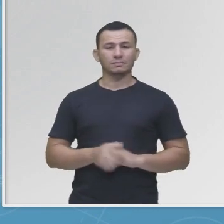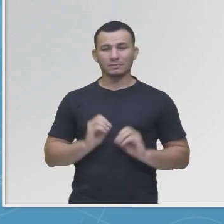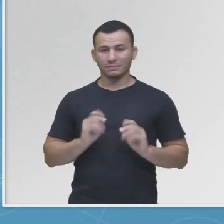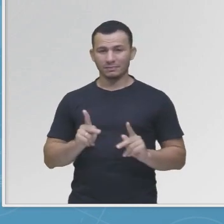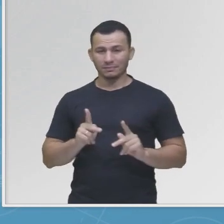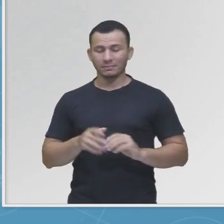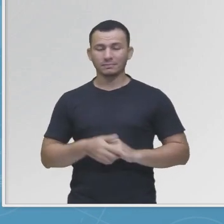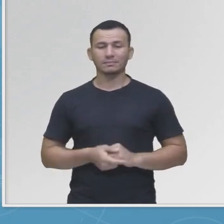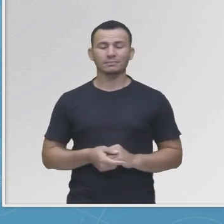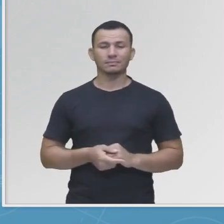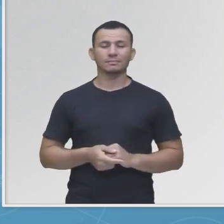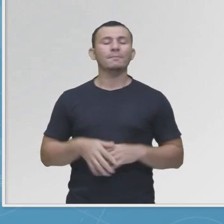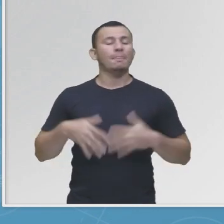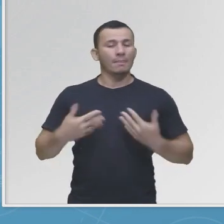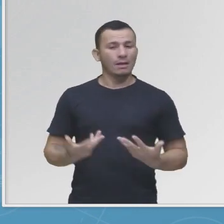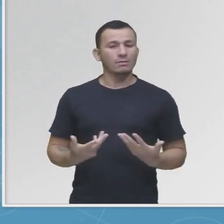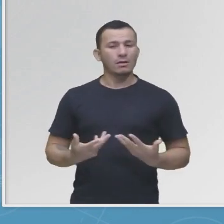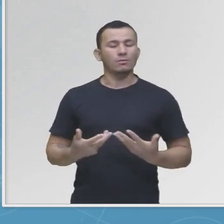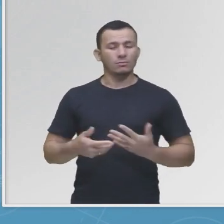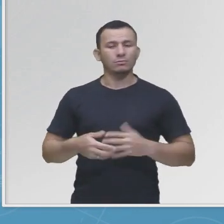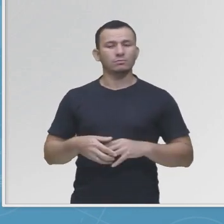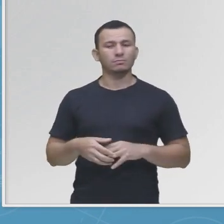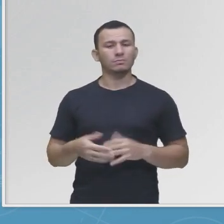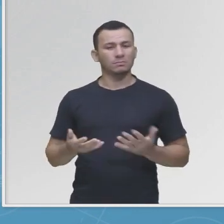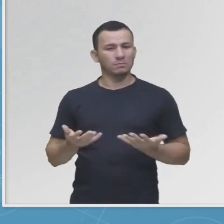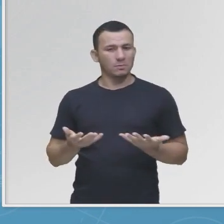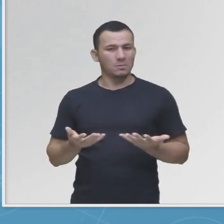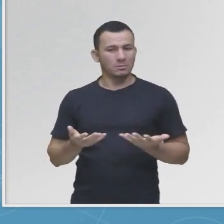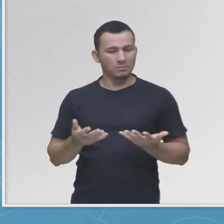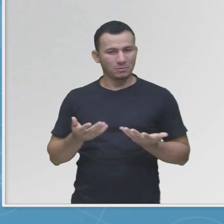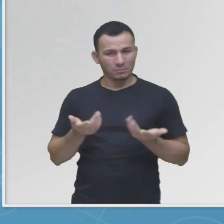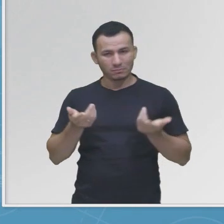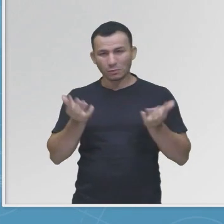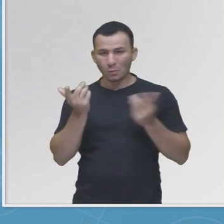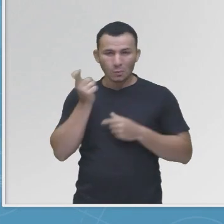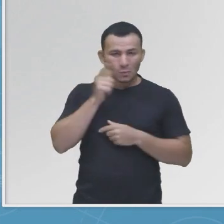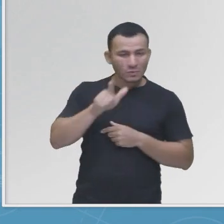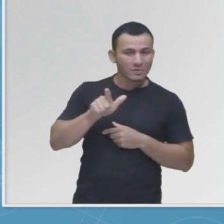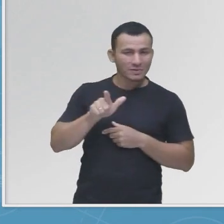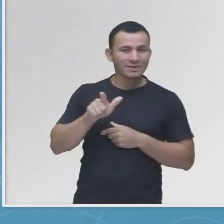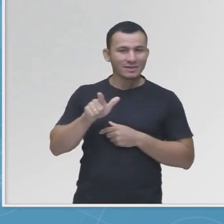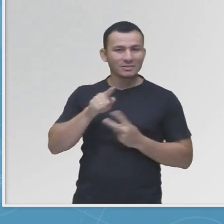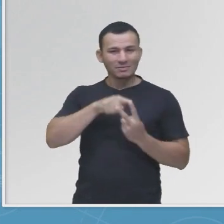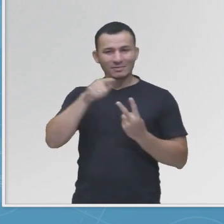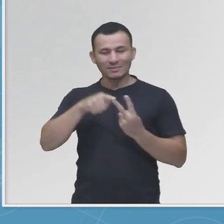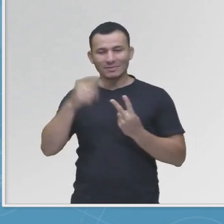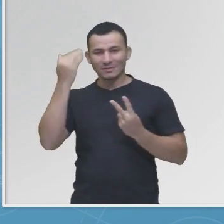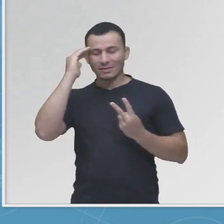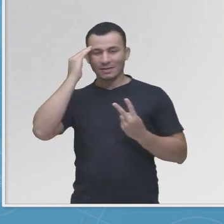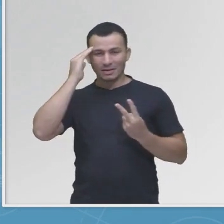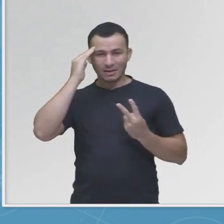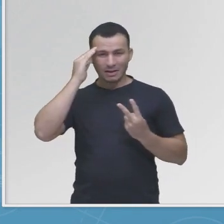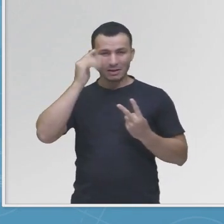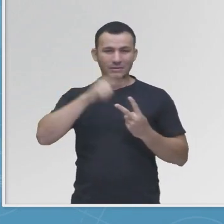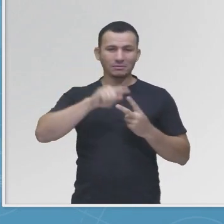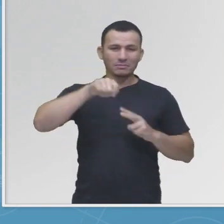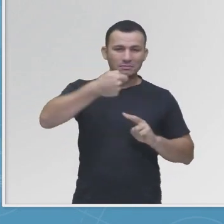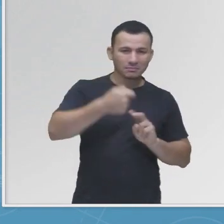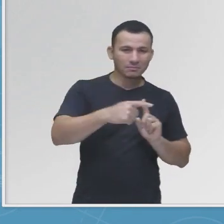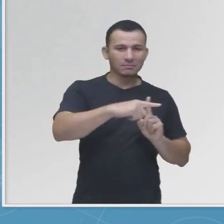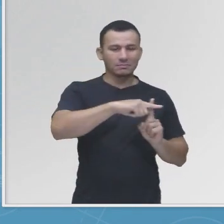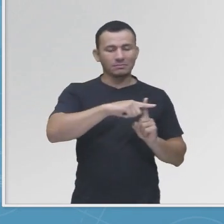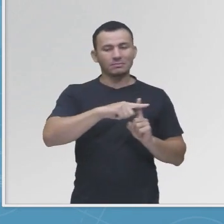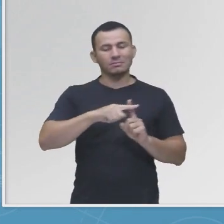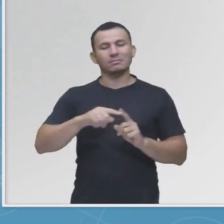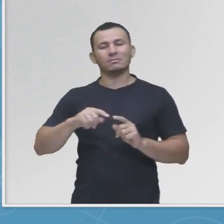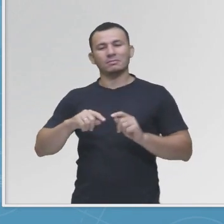Perfeito? Muito bem. Agora estamos familiarizados com essas duas operações aí, né,